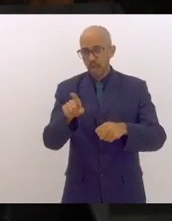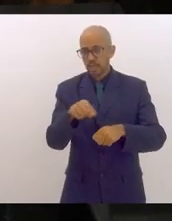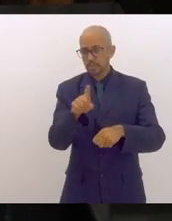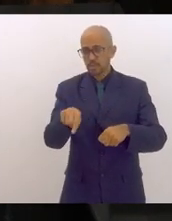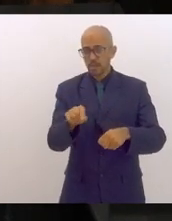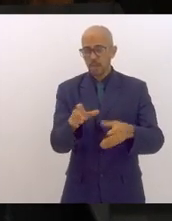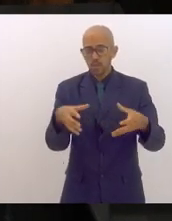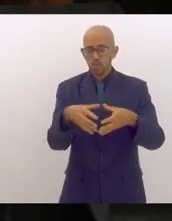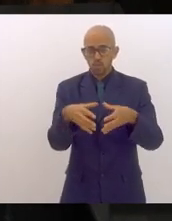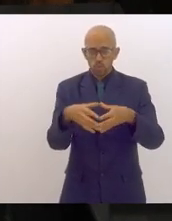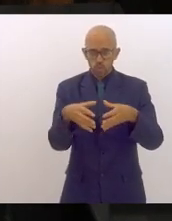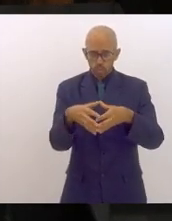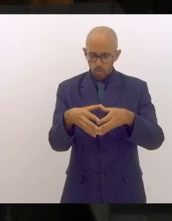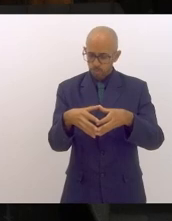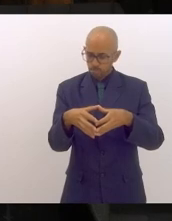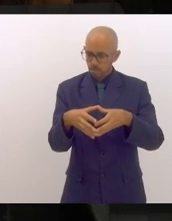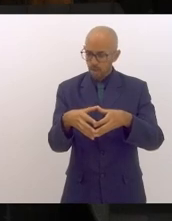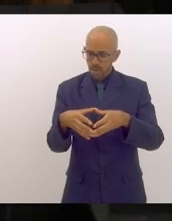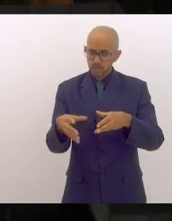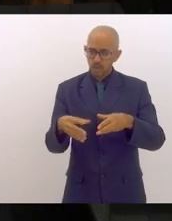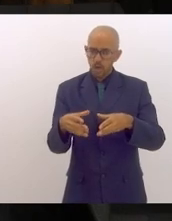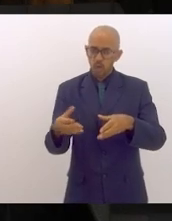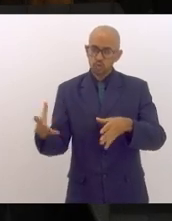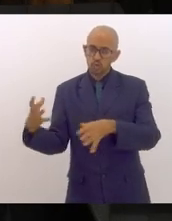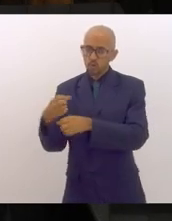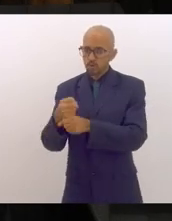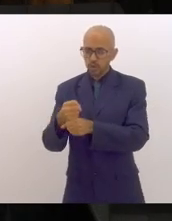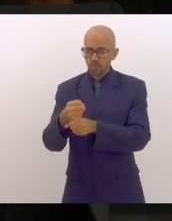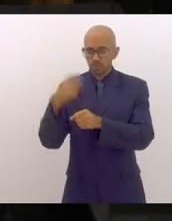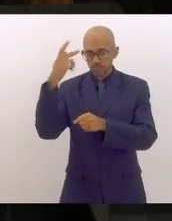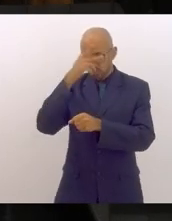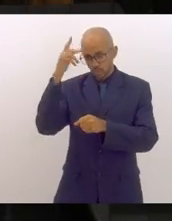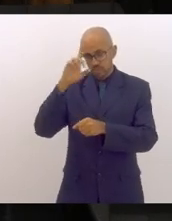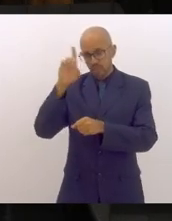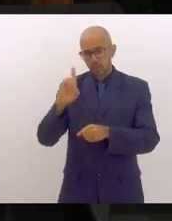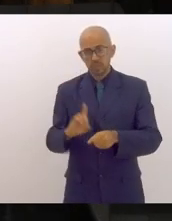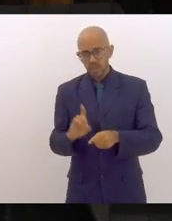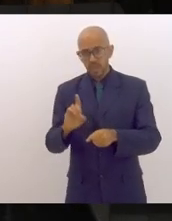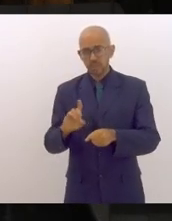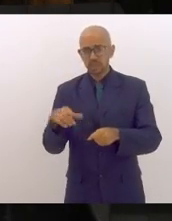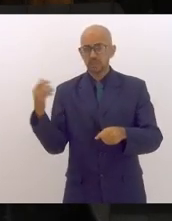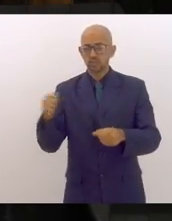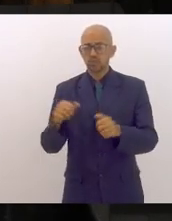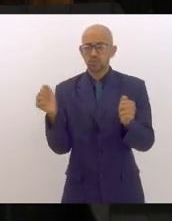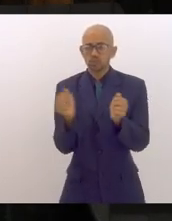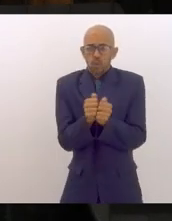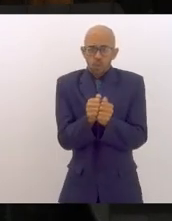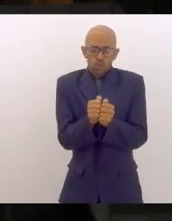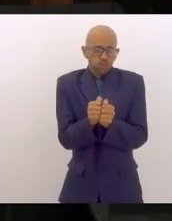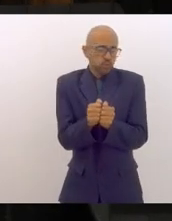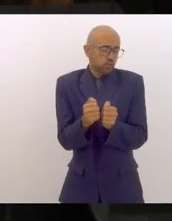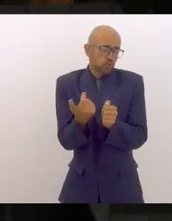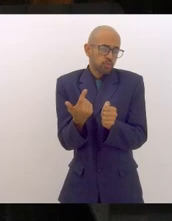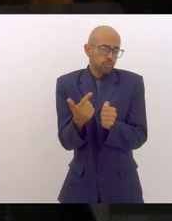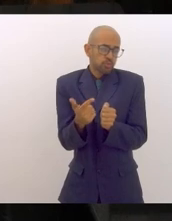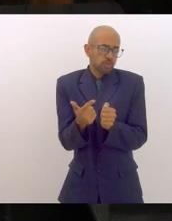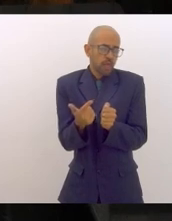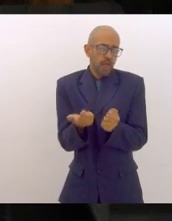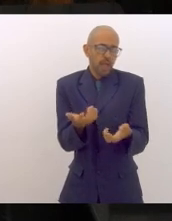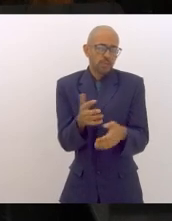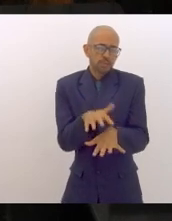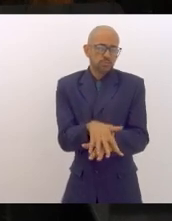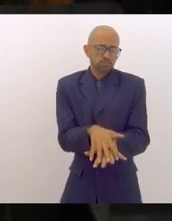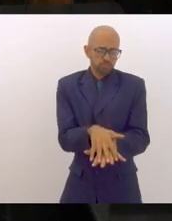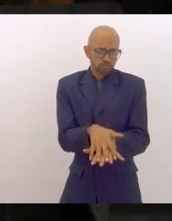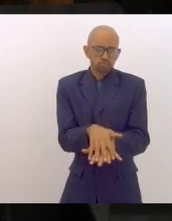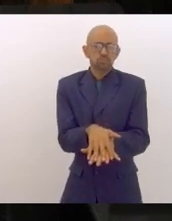e inchando as turmas que restam. Alunos com deficiência, com necessidades educacionais especiais, não estão tendo um apoio